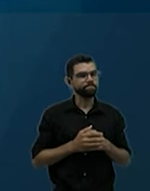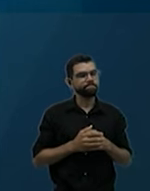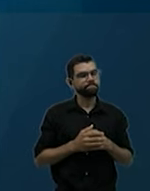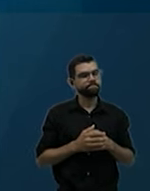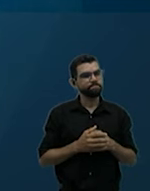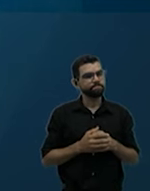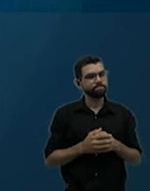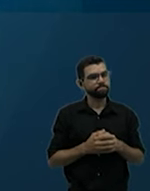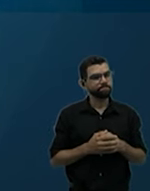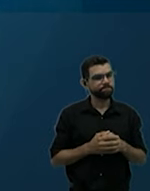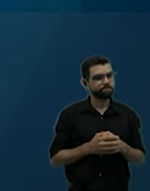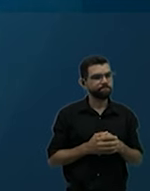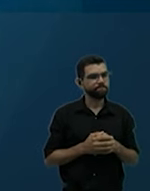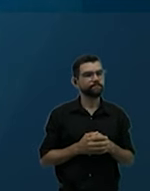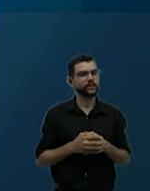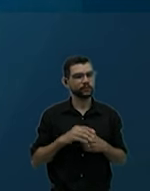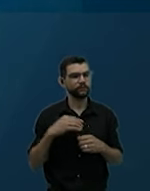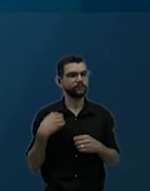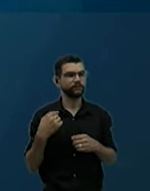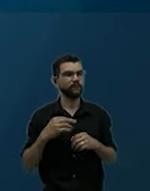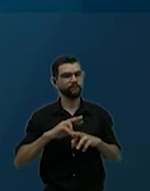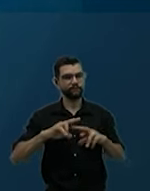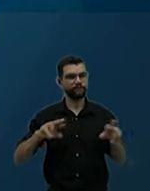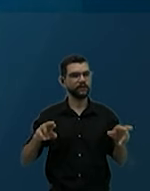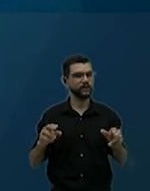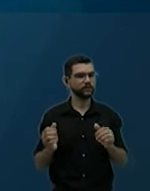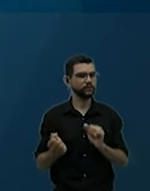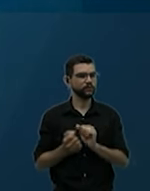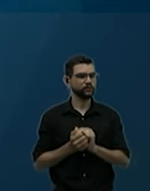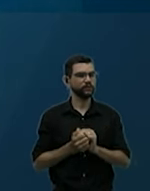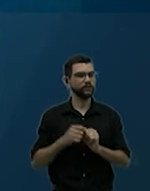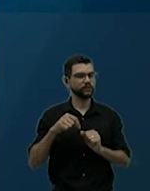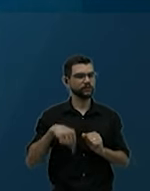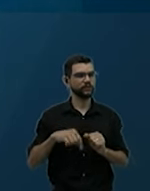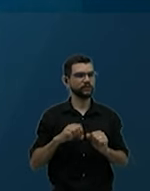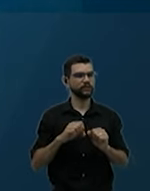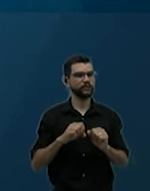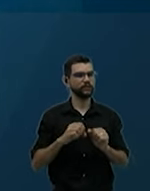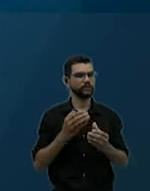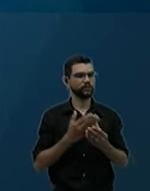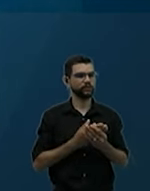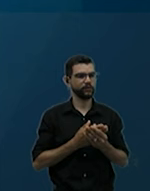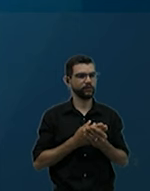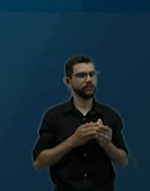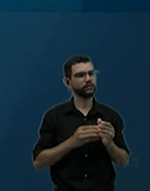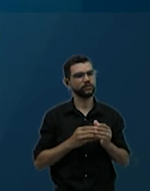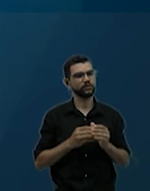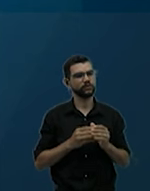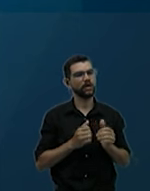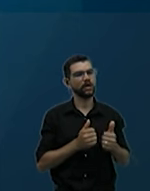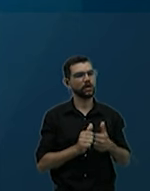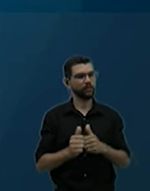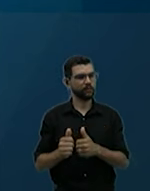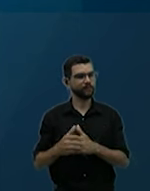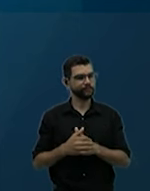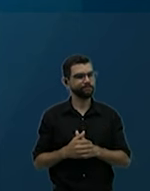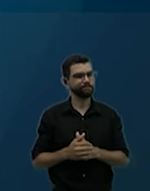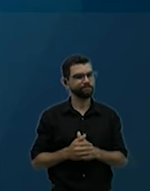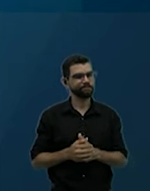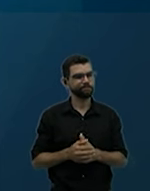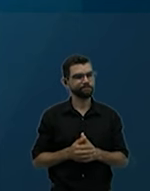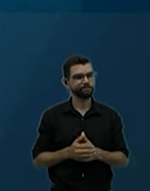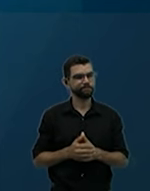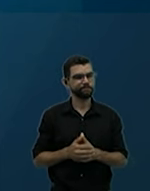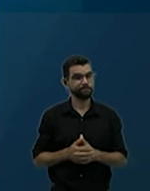acompanham. Inicialmente, Excelências, cumpre frisar aqui